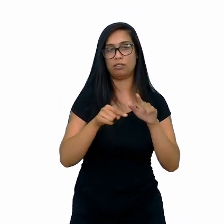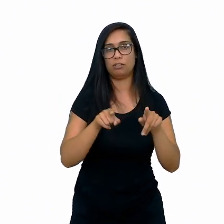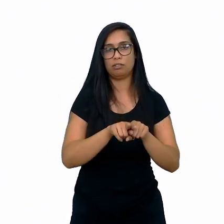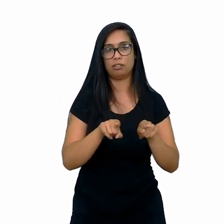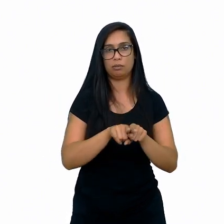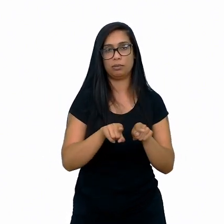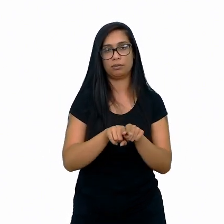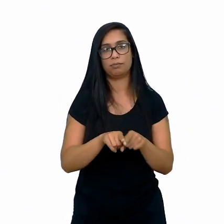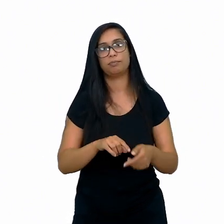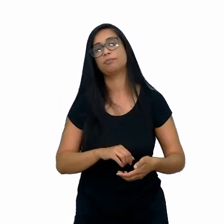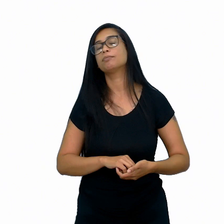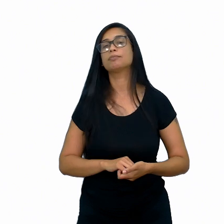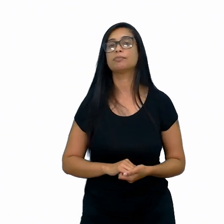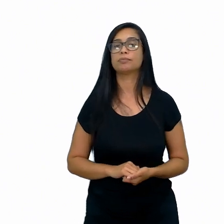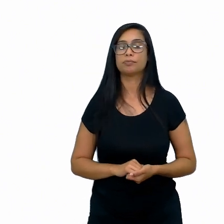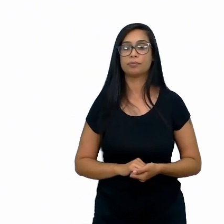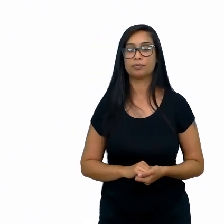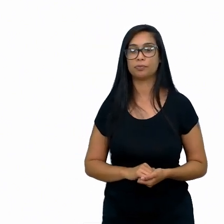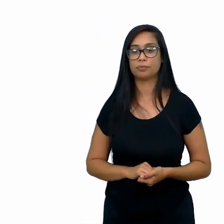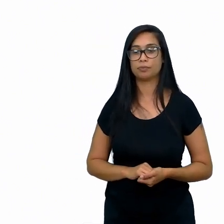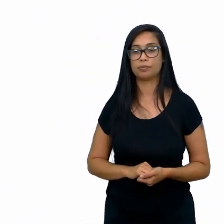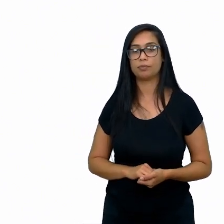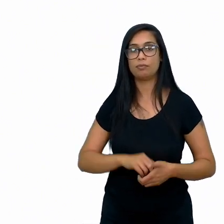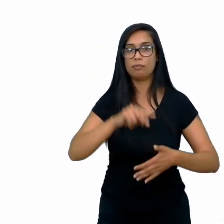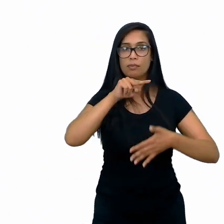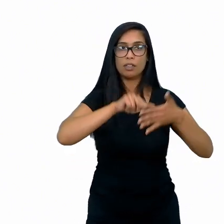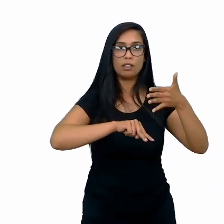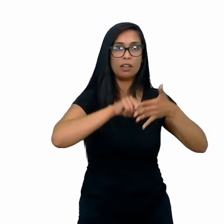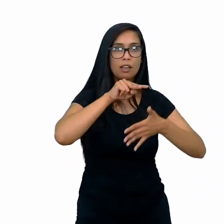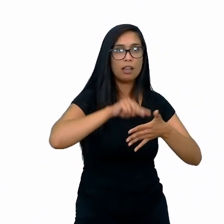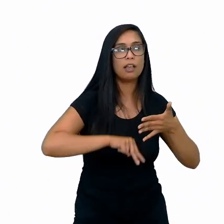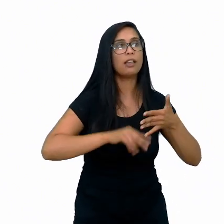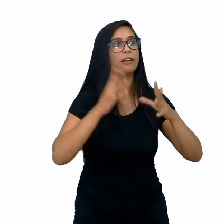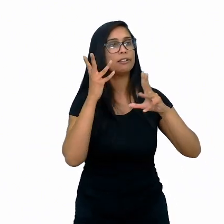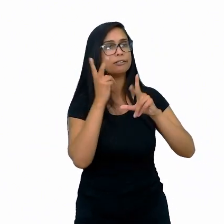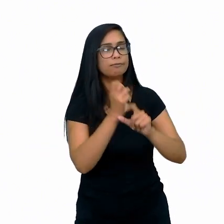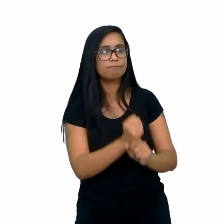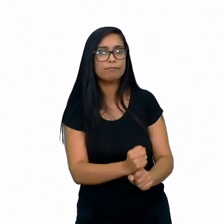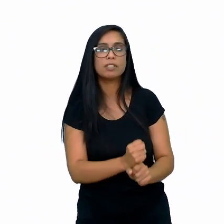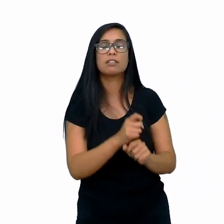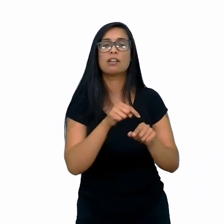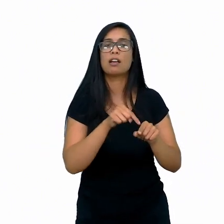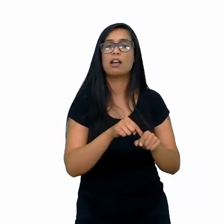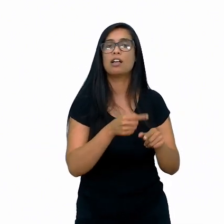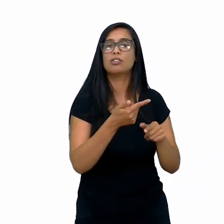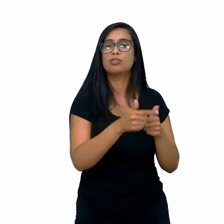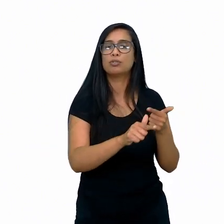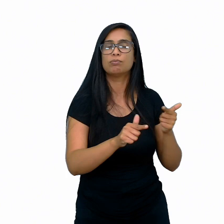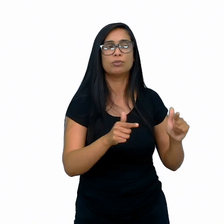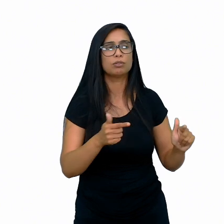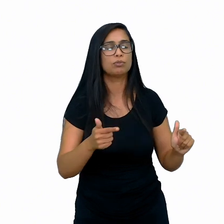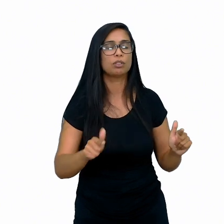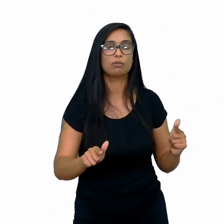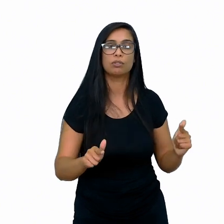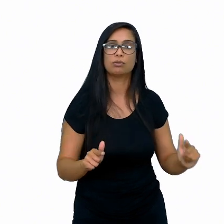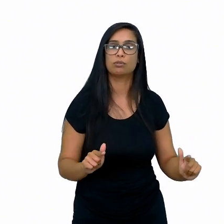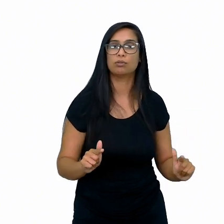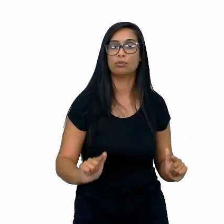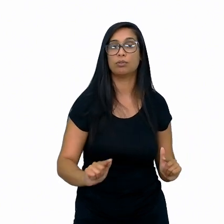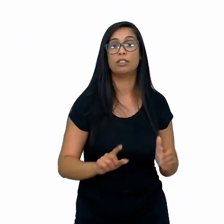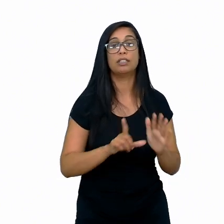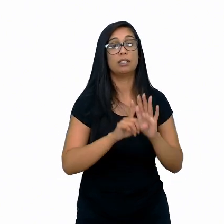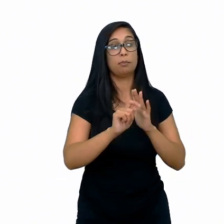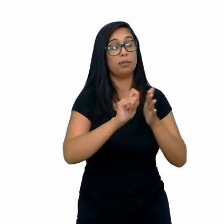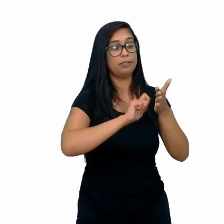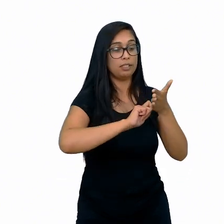Capacidades de escritor, né? Então, escrever, ler, reler, revisar no momento da escrita e após,